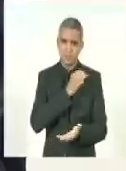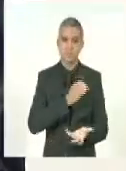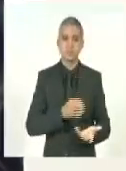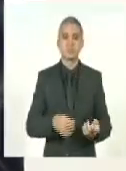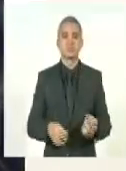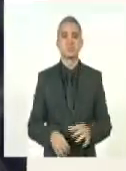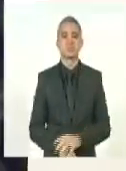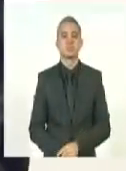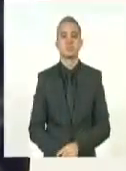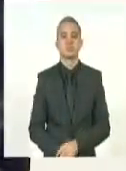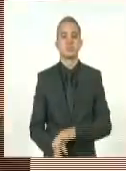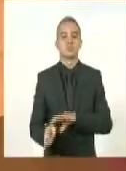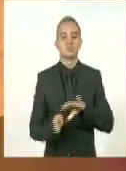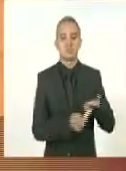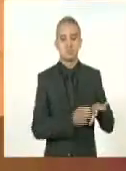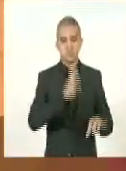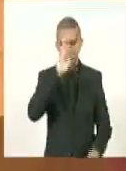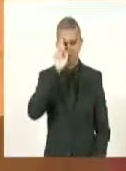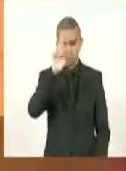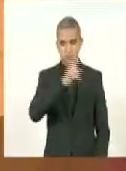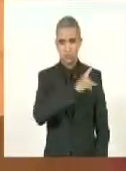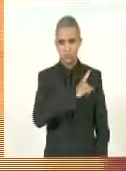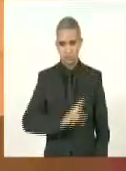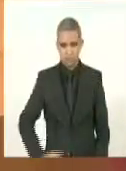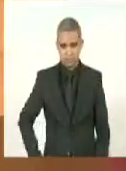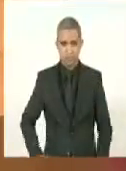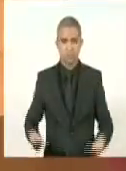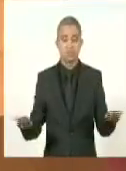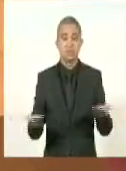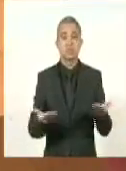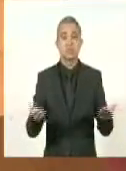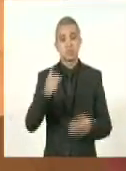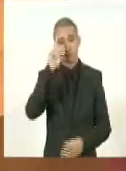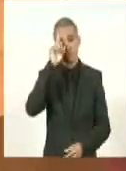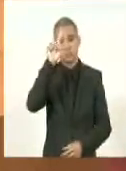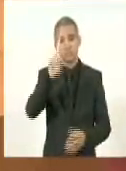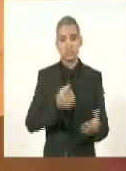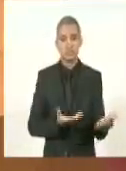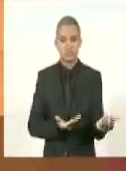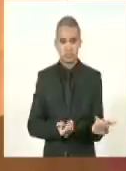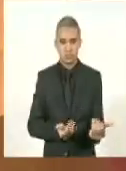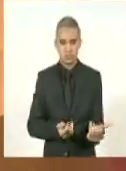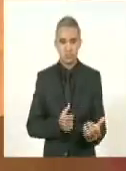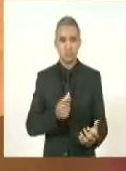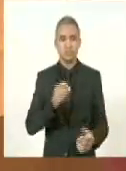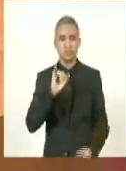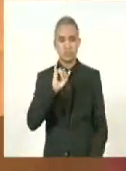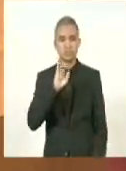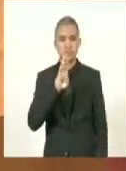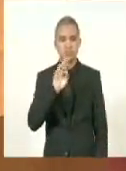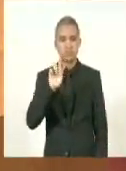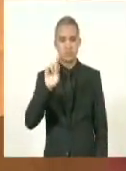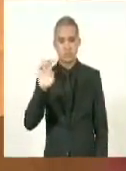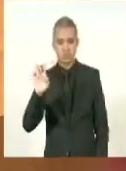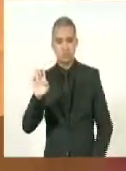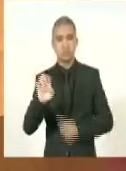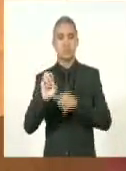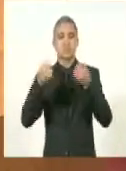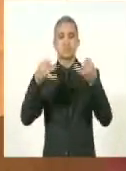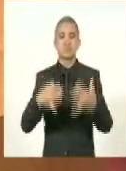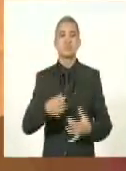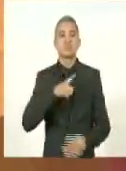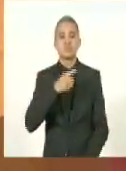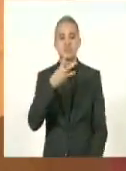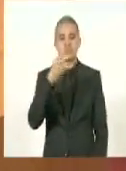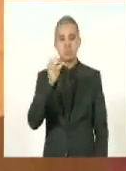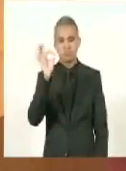também, senhor presidente, que hoje é o dia do jovem e nós temos aí, de acordo com o IBGE, aproximadamente uma população de 30%